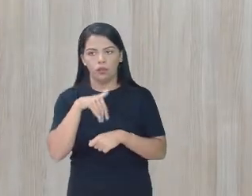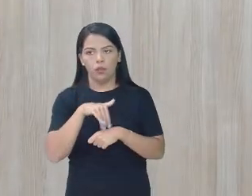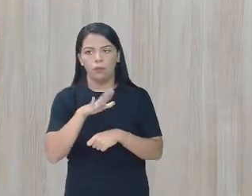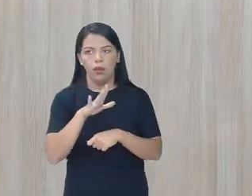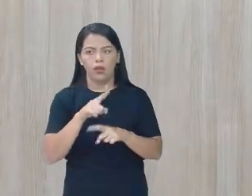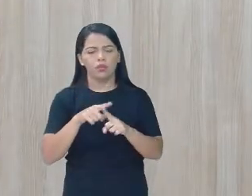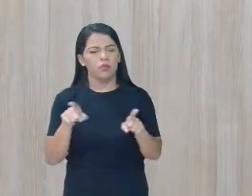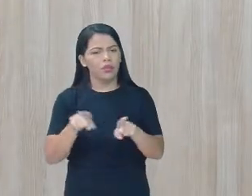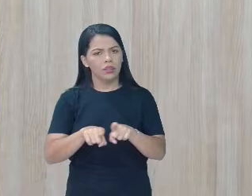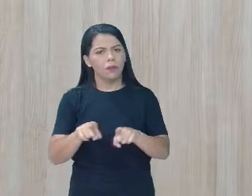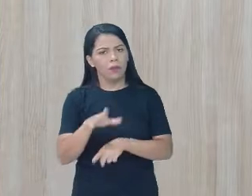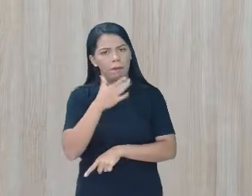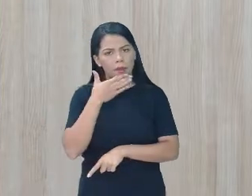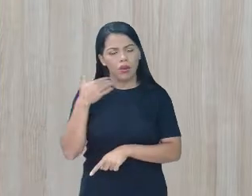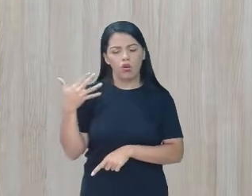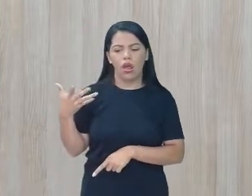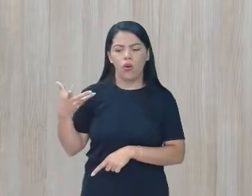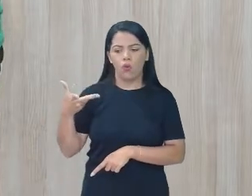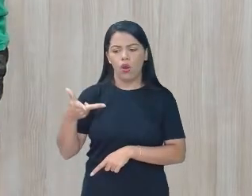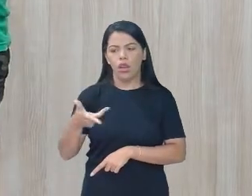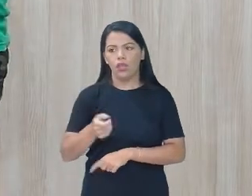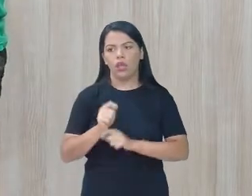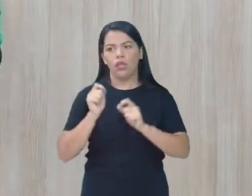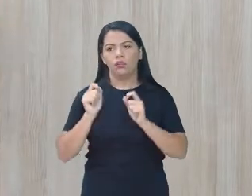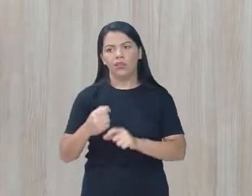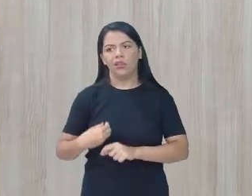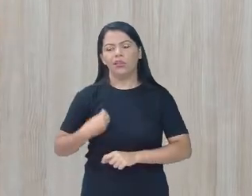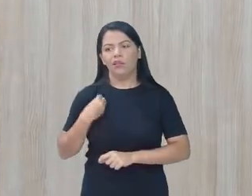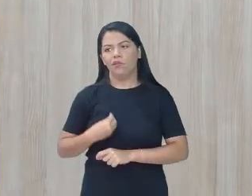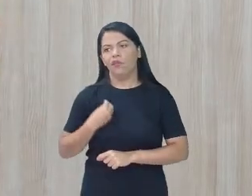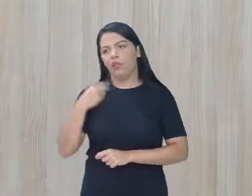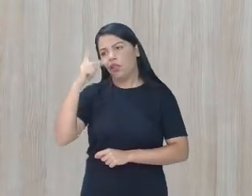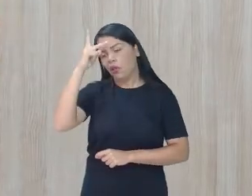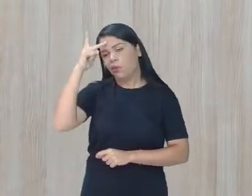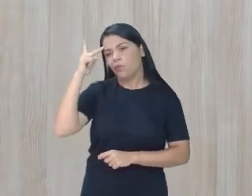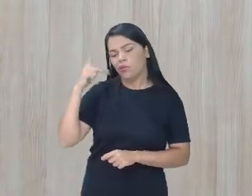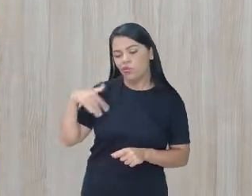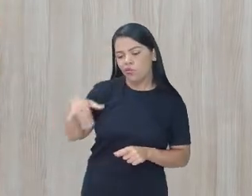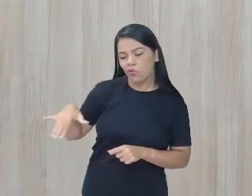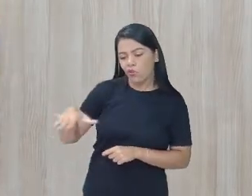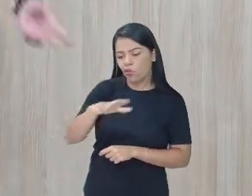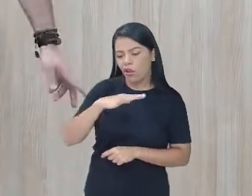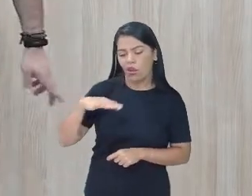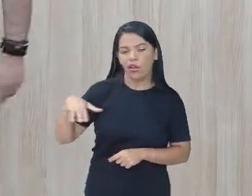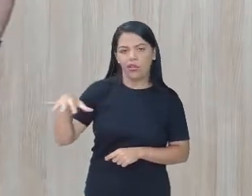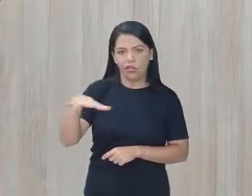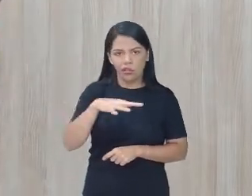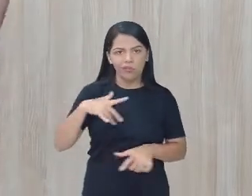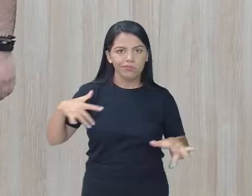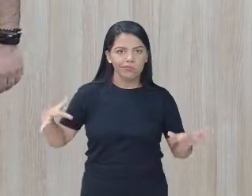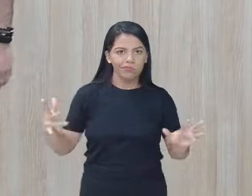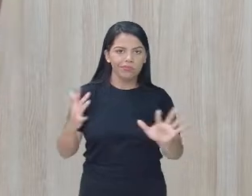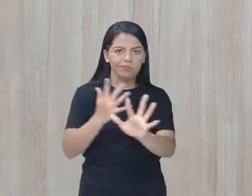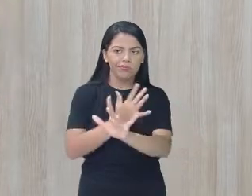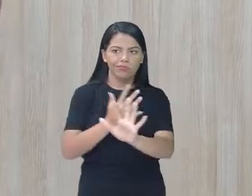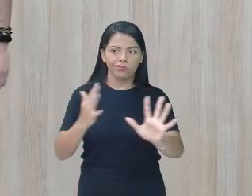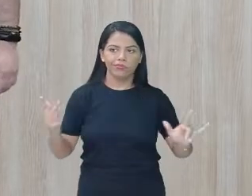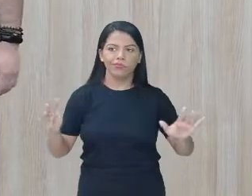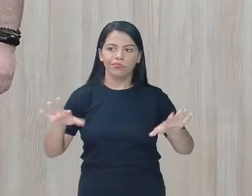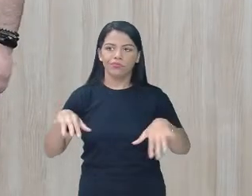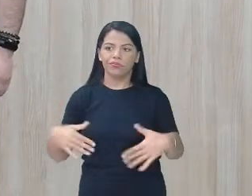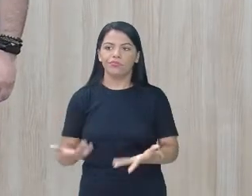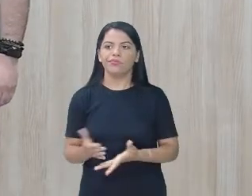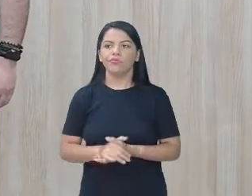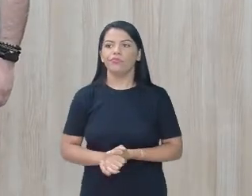a melhoria, né, da qualidade, né, de vida das pessoas que estão ali naquele contorno.